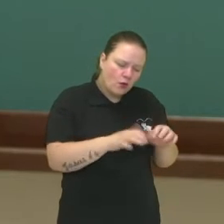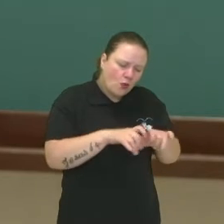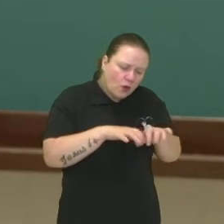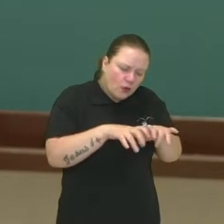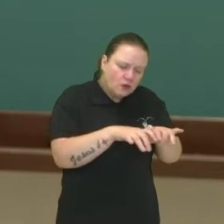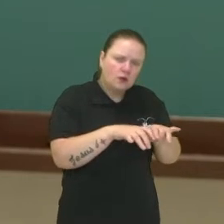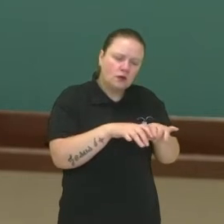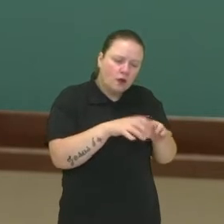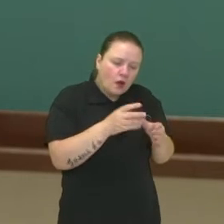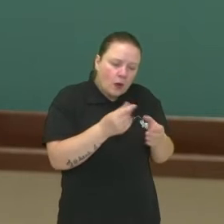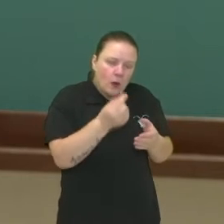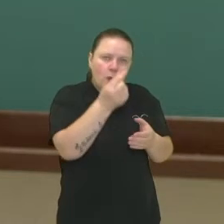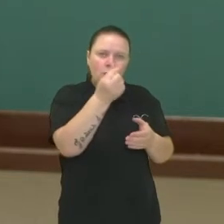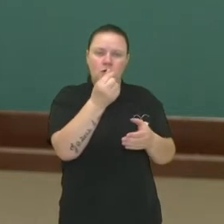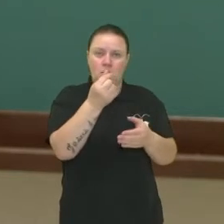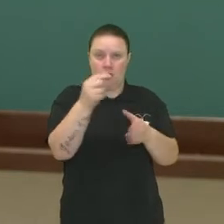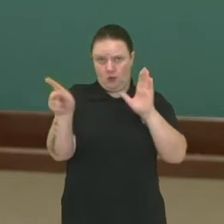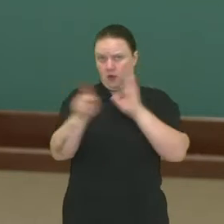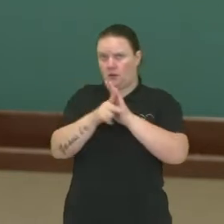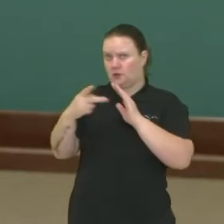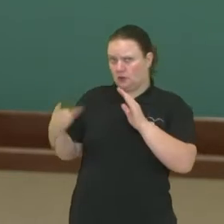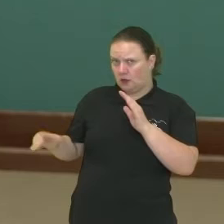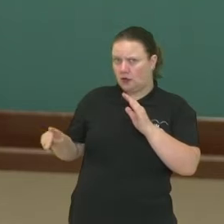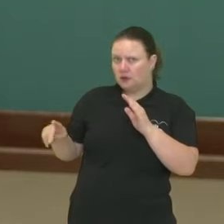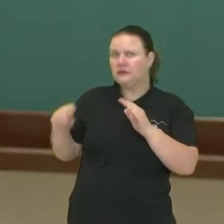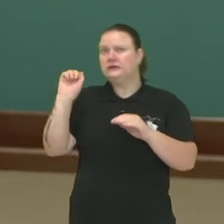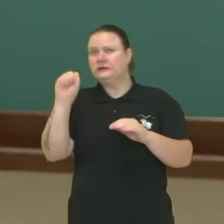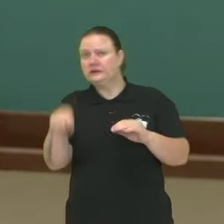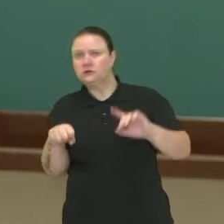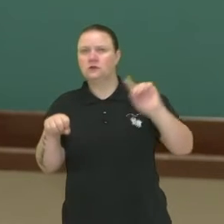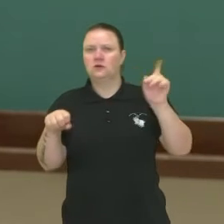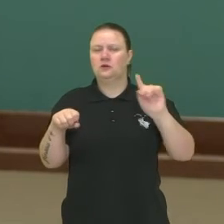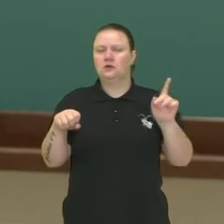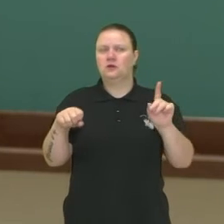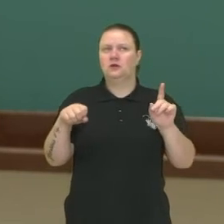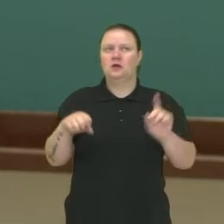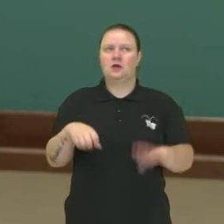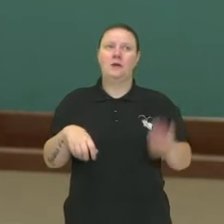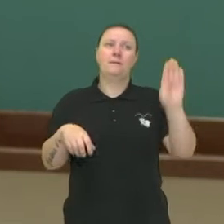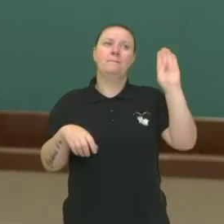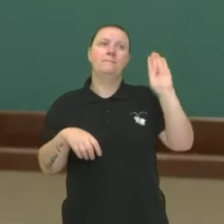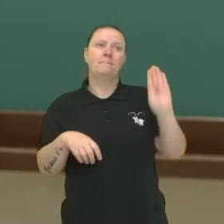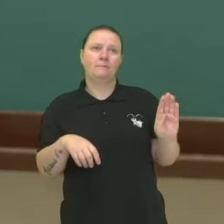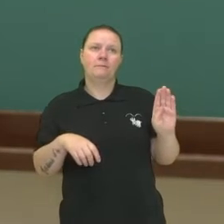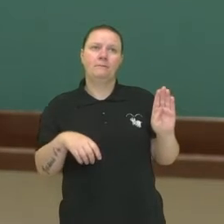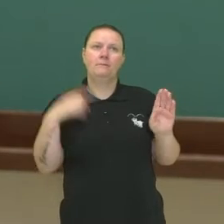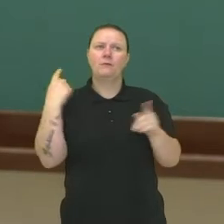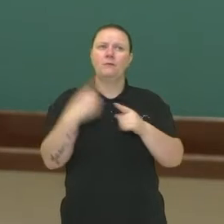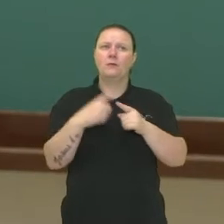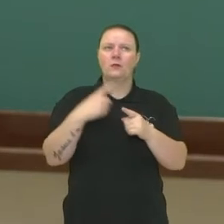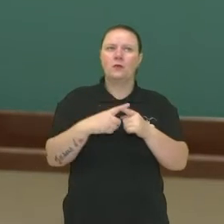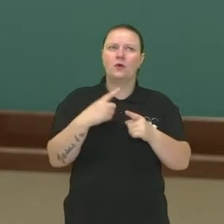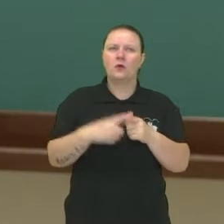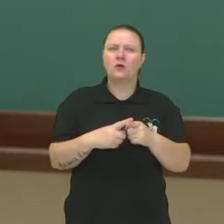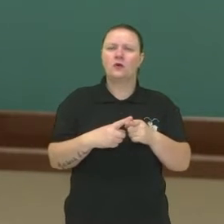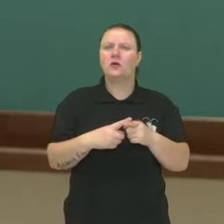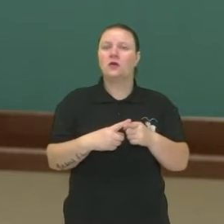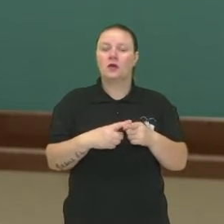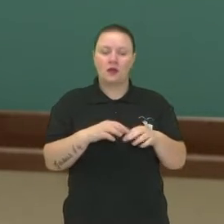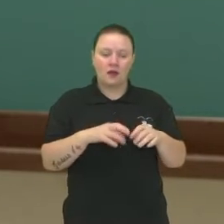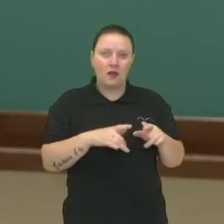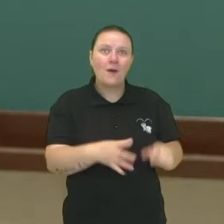Honório? Como é possível confirmar isso? Na proposição B, por que aquela carteira significava uma